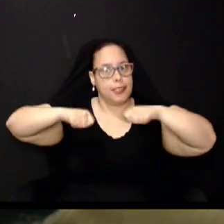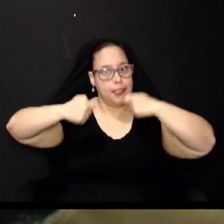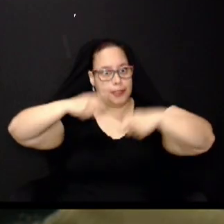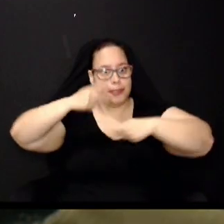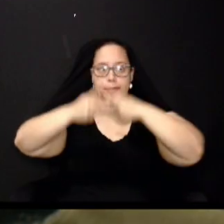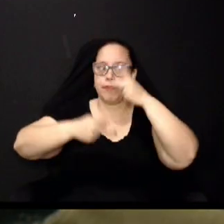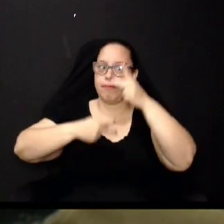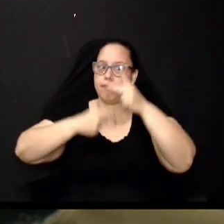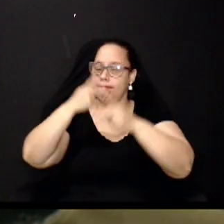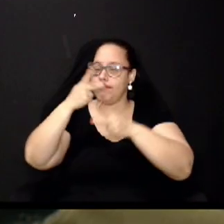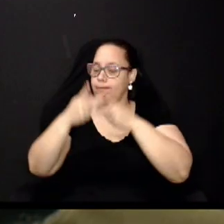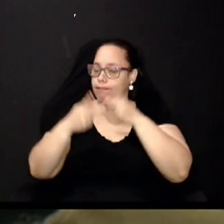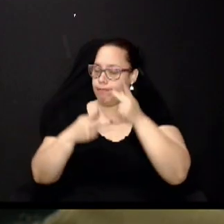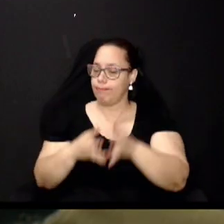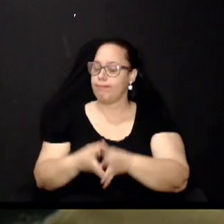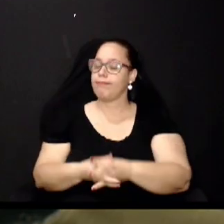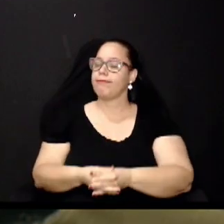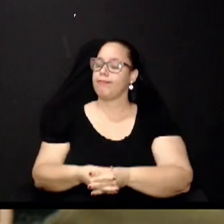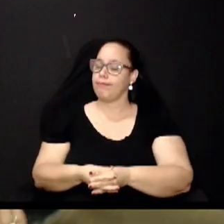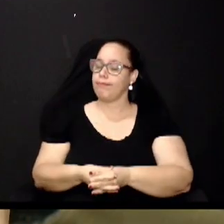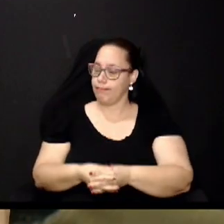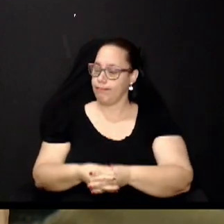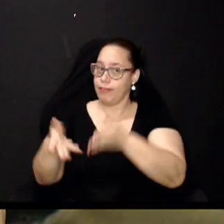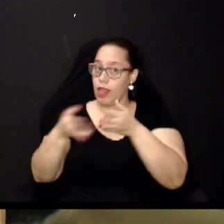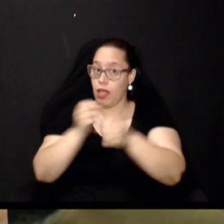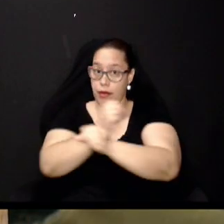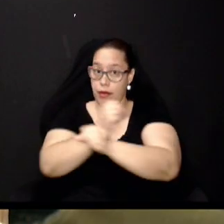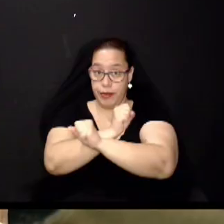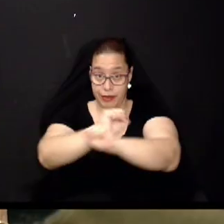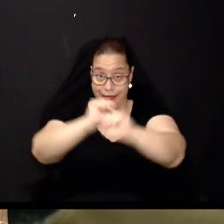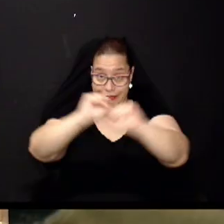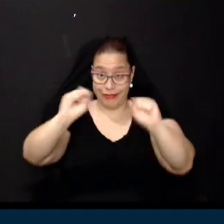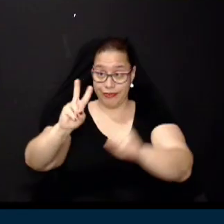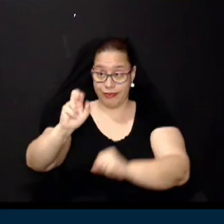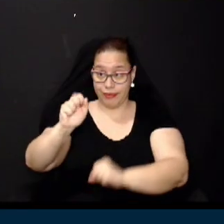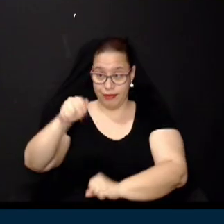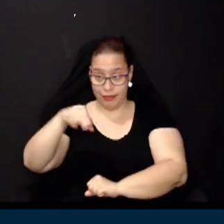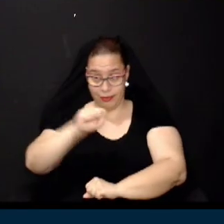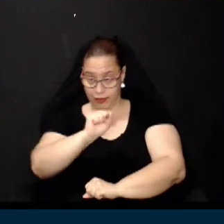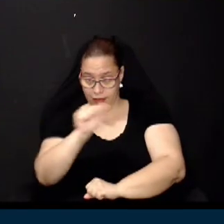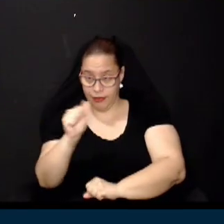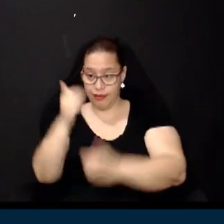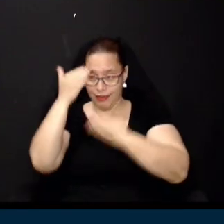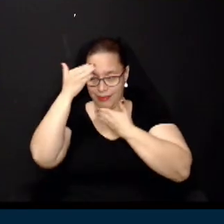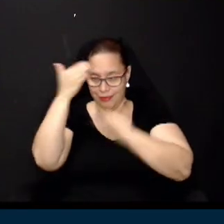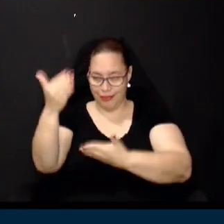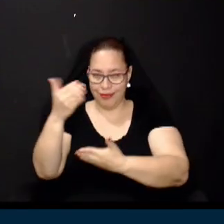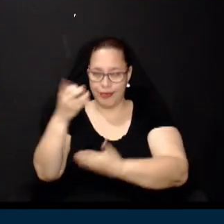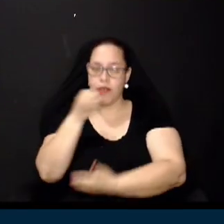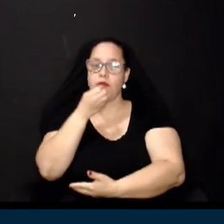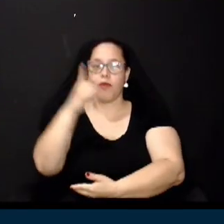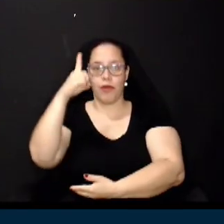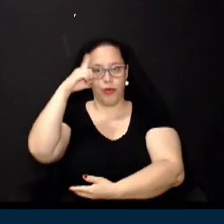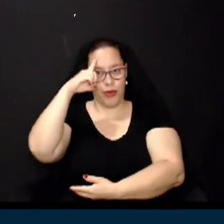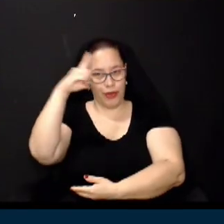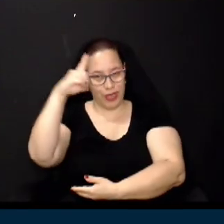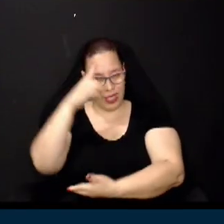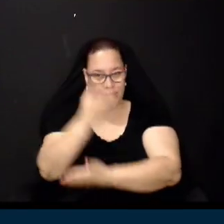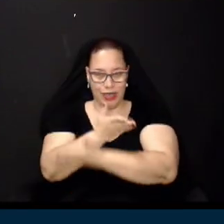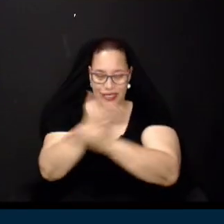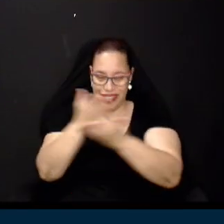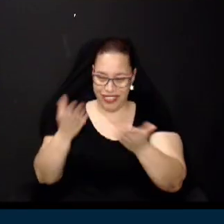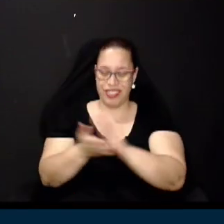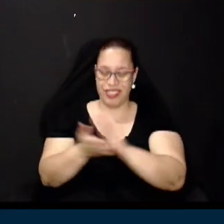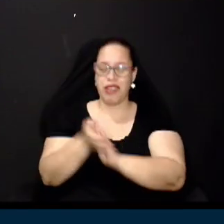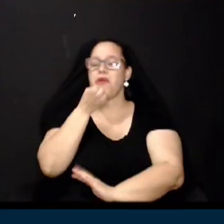é falando que a gente vai trazendo a libertação. Vanessa, obrigada pela sua participação, querida, um ótimo dia para você e que bom ter